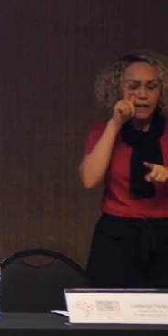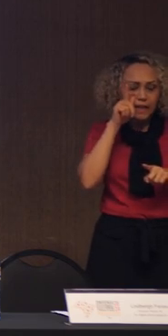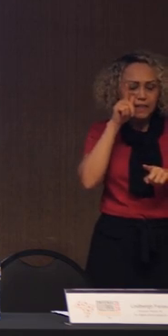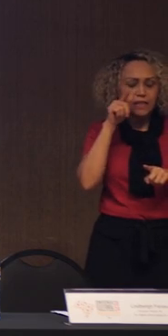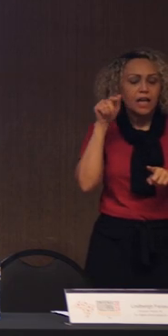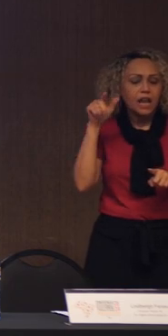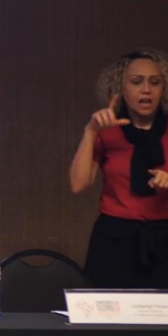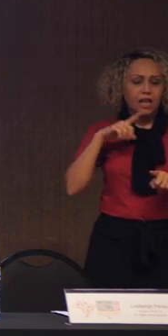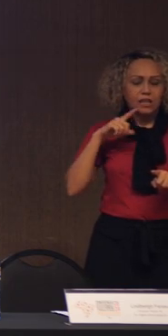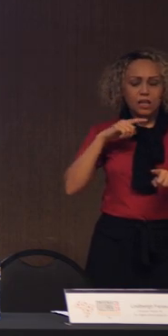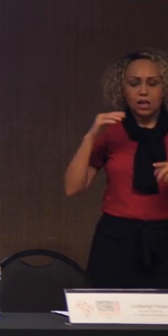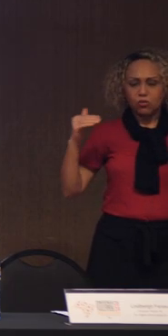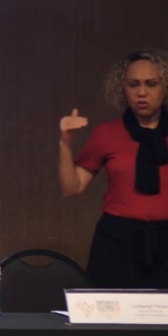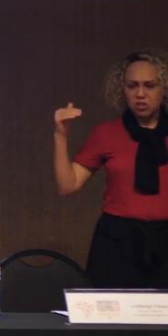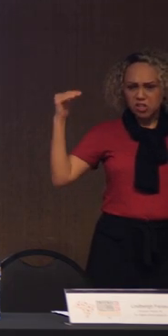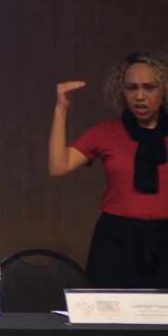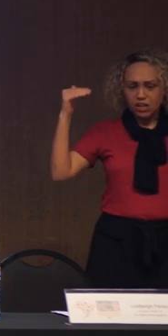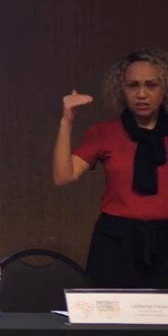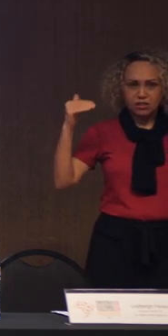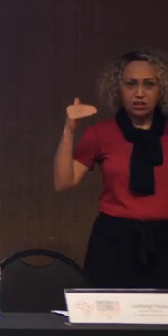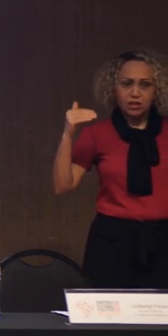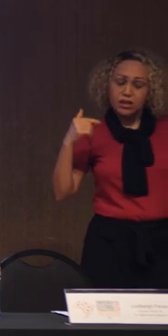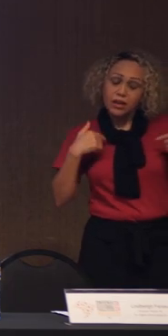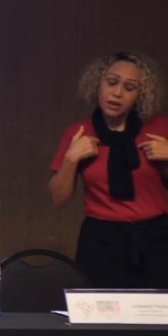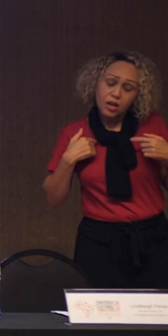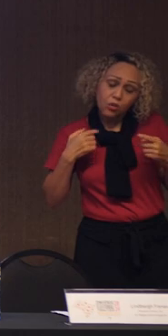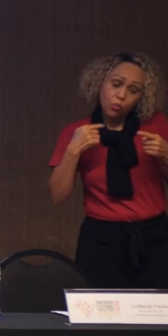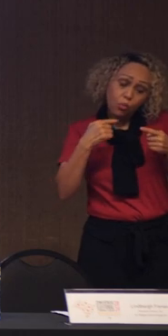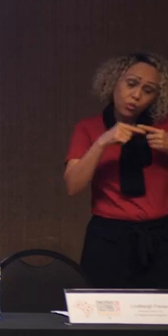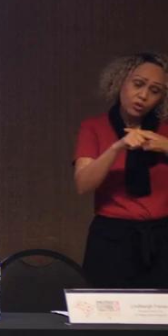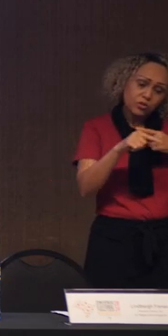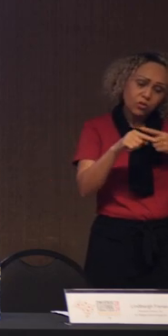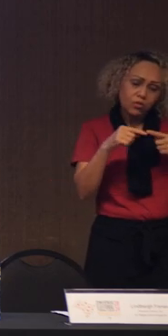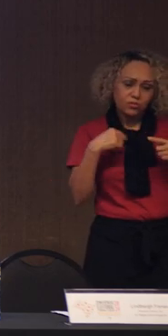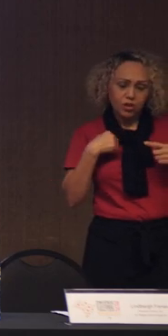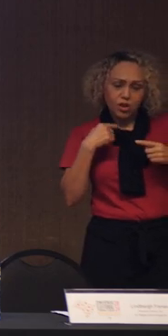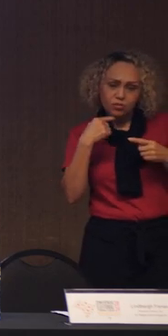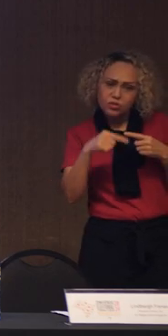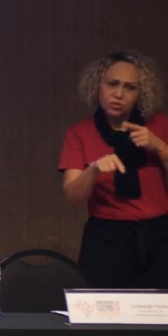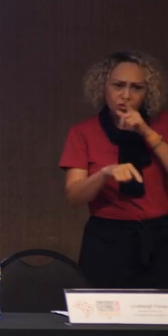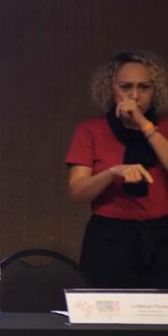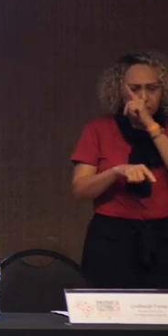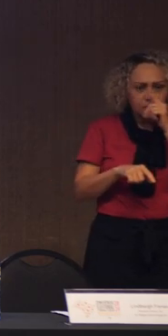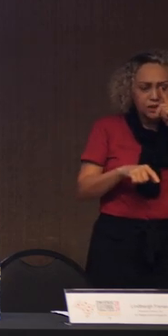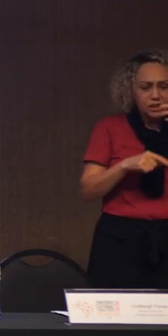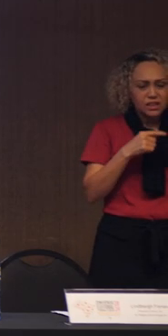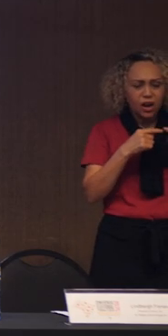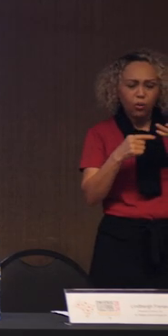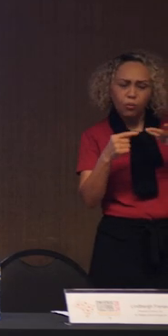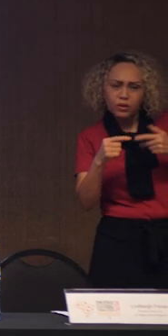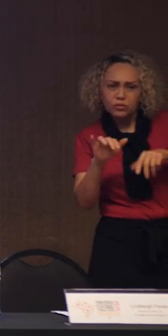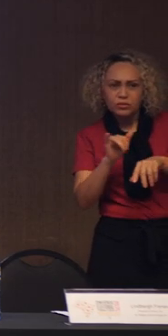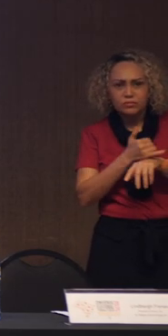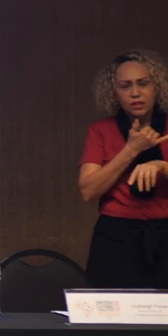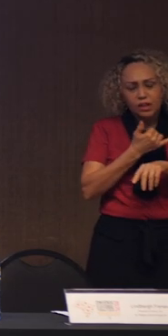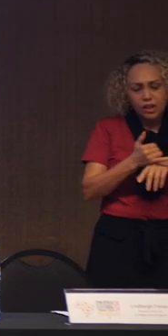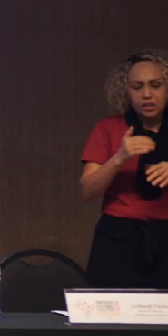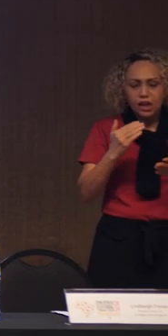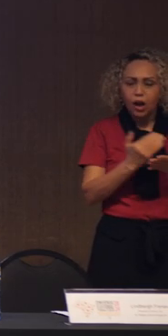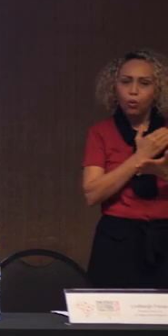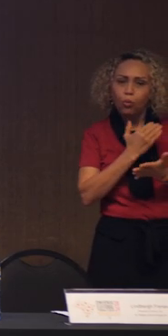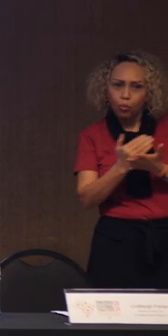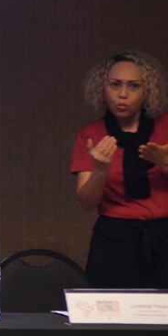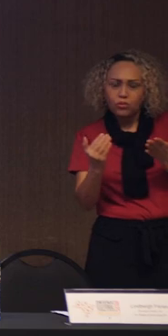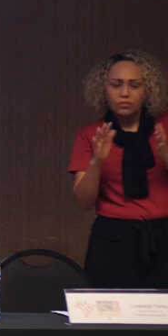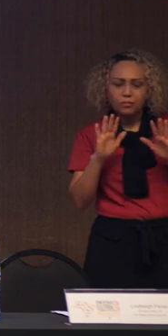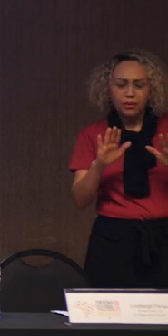eu falei isso para ela, eu tenho divergências com ela em relação à tática, em relação a alguns pontos de estratégia da transformação social no